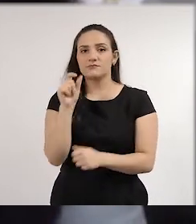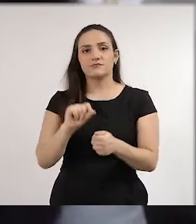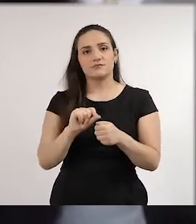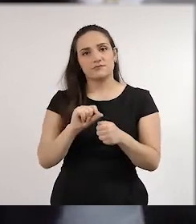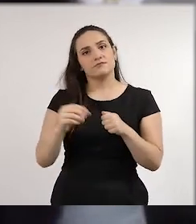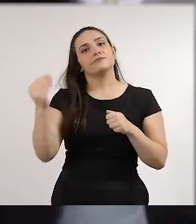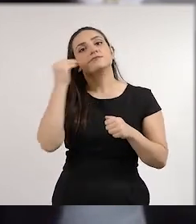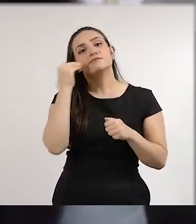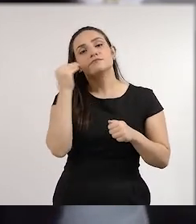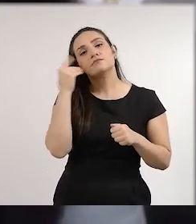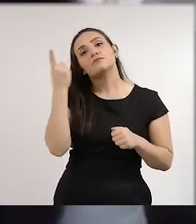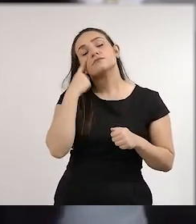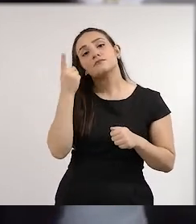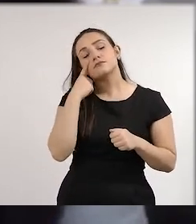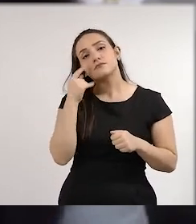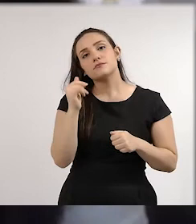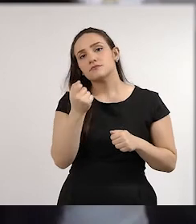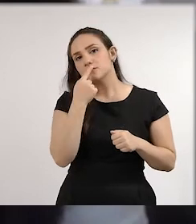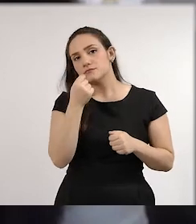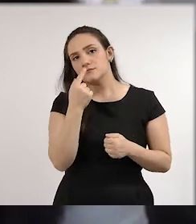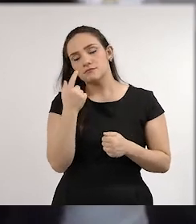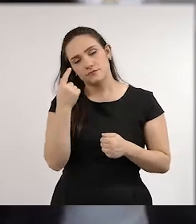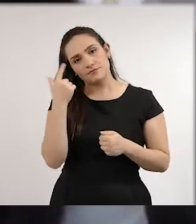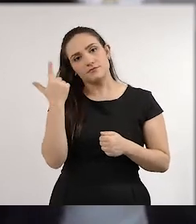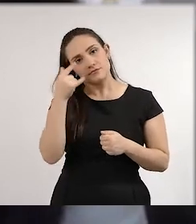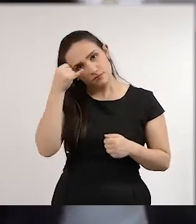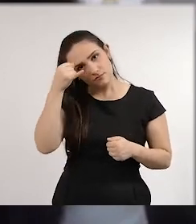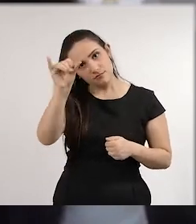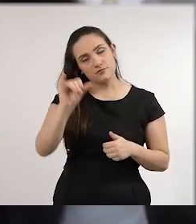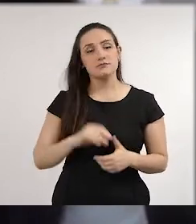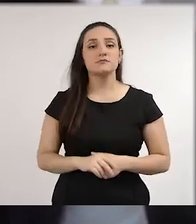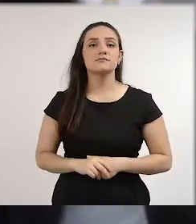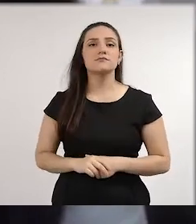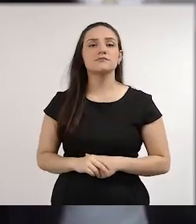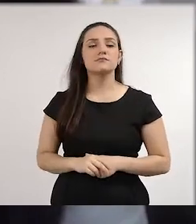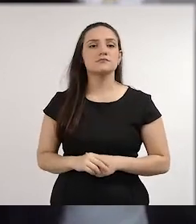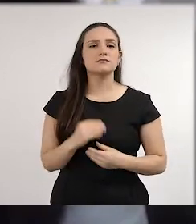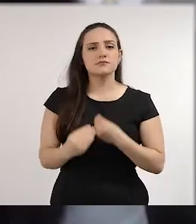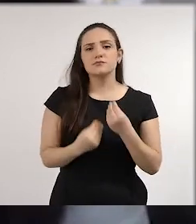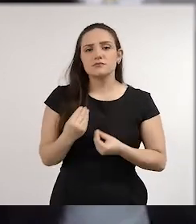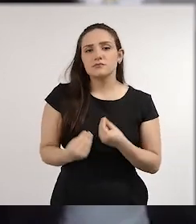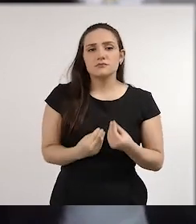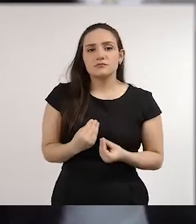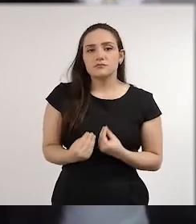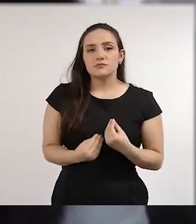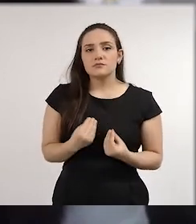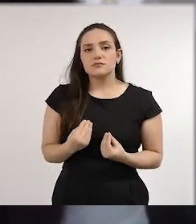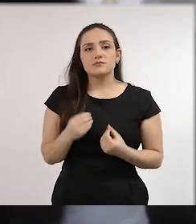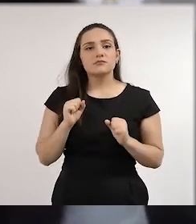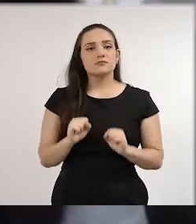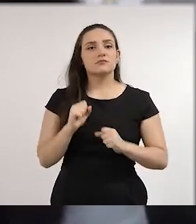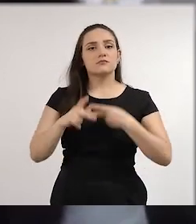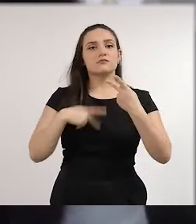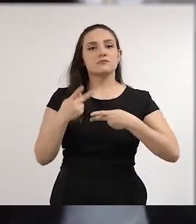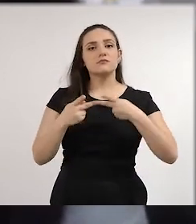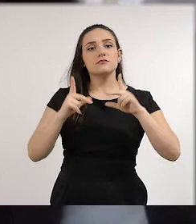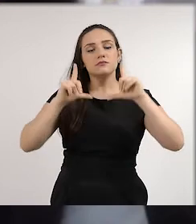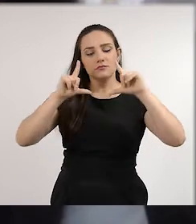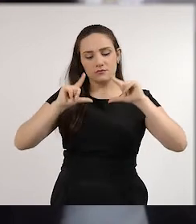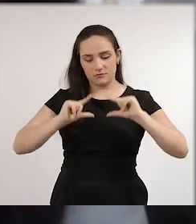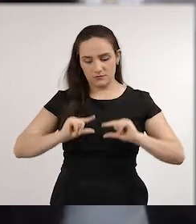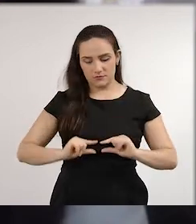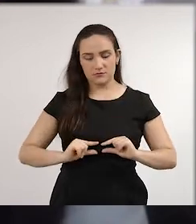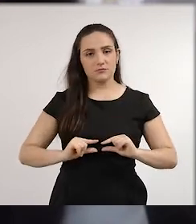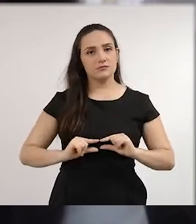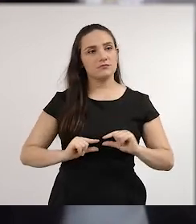ver se conseguem combater o Covid-19. O que a gente pode falar, assim, para acalentar um pouco as mulheres que estão